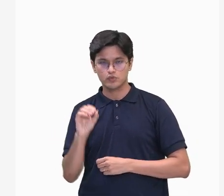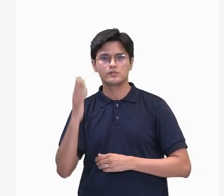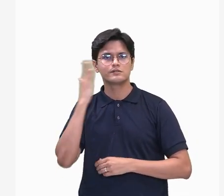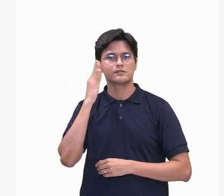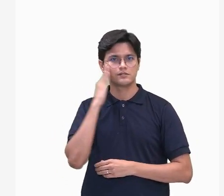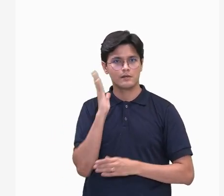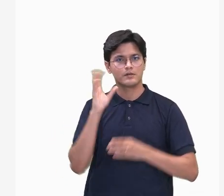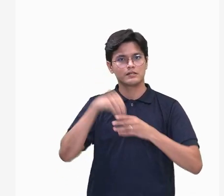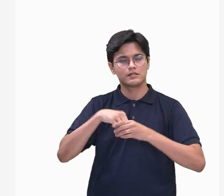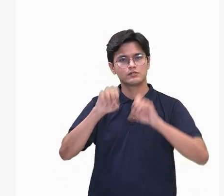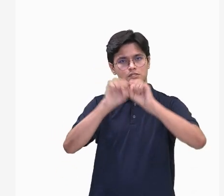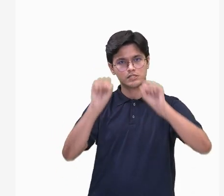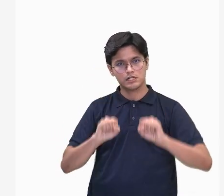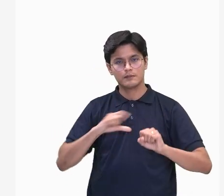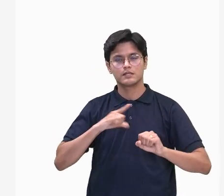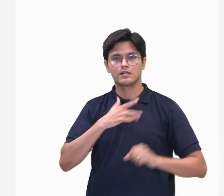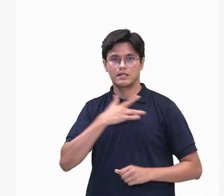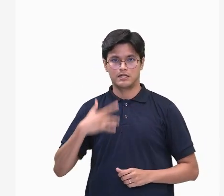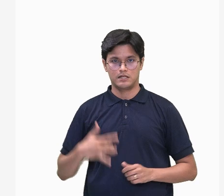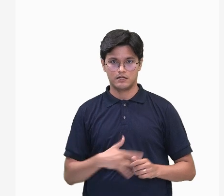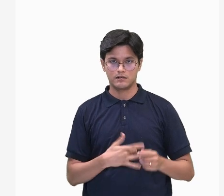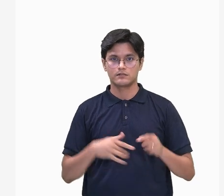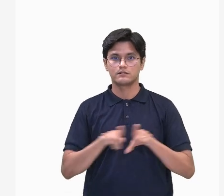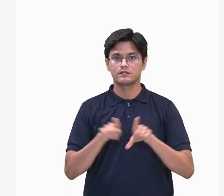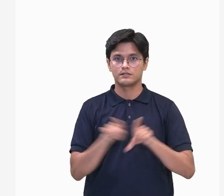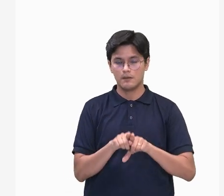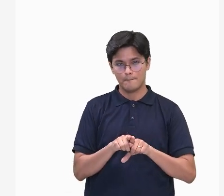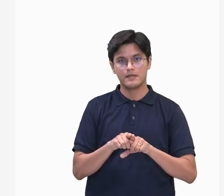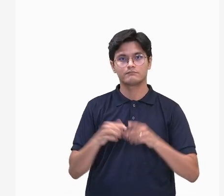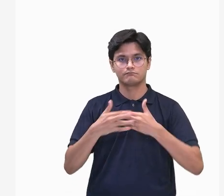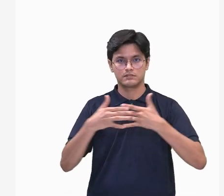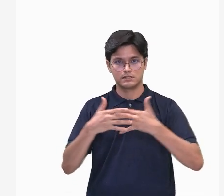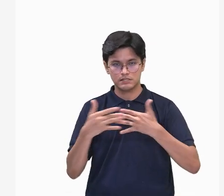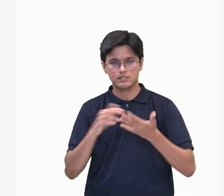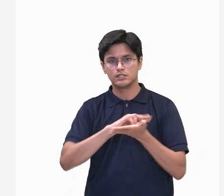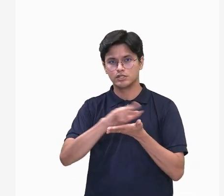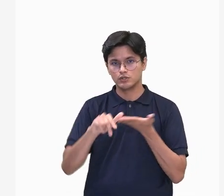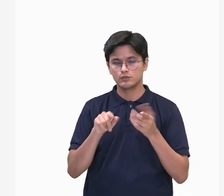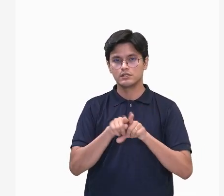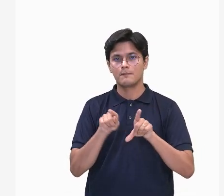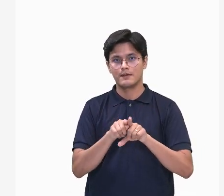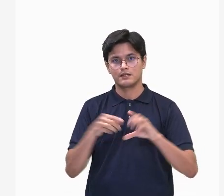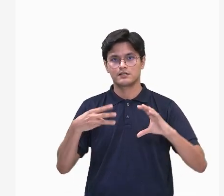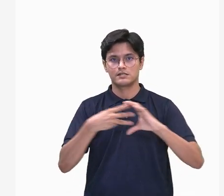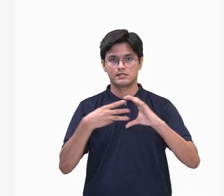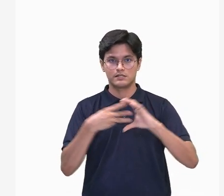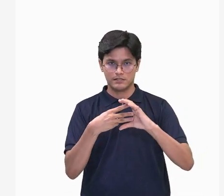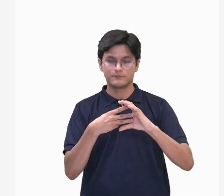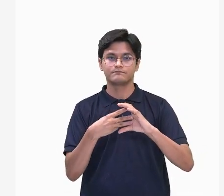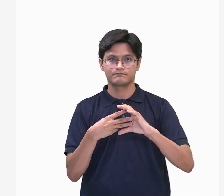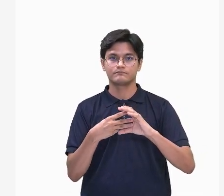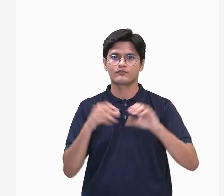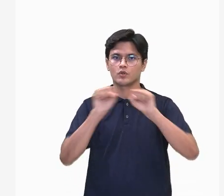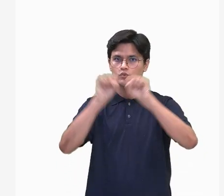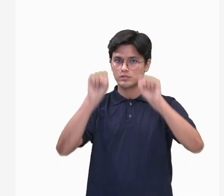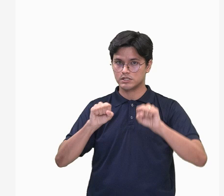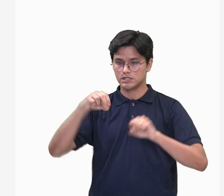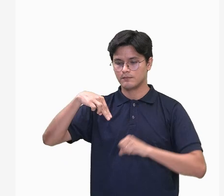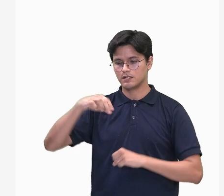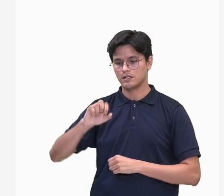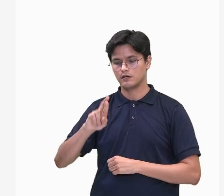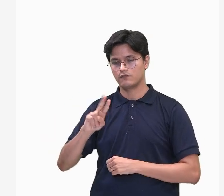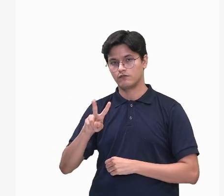existem órgãos, existem tecidos e existem células. Então, dentro do sistema nervoso existem órgãos como o